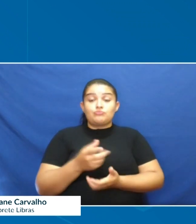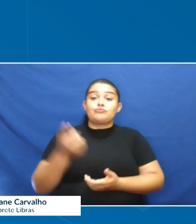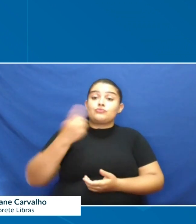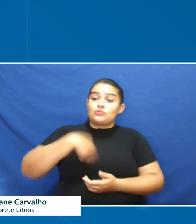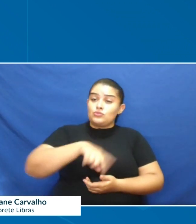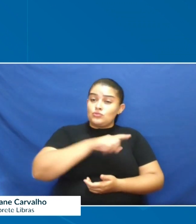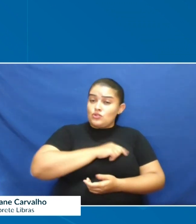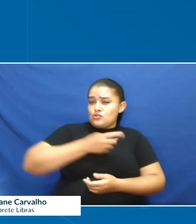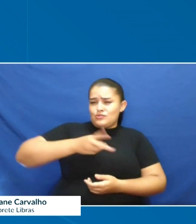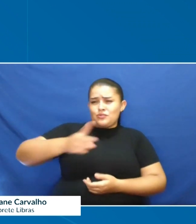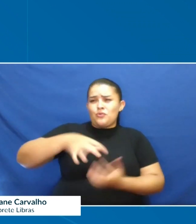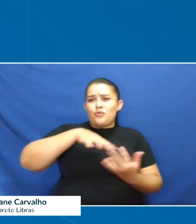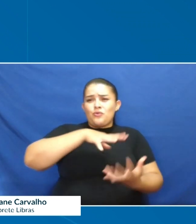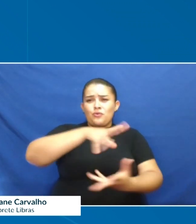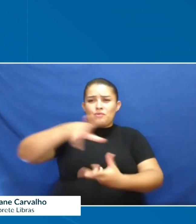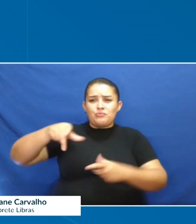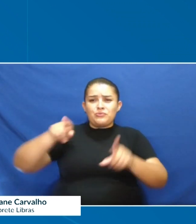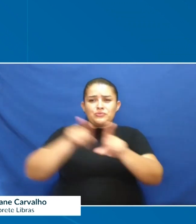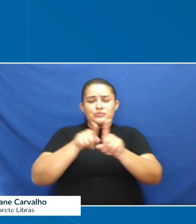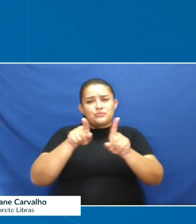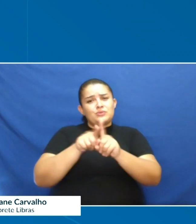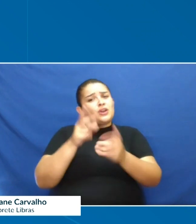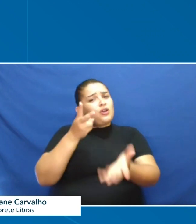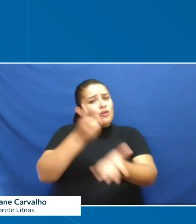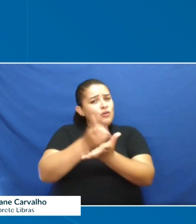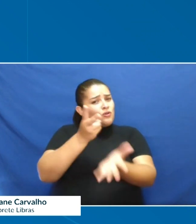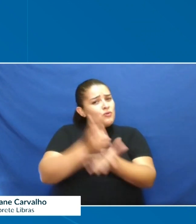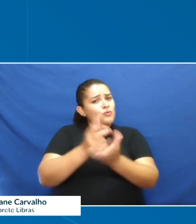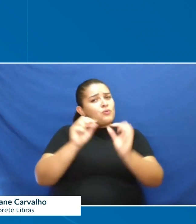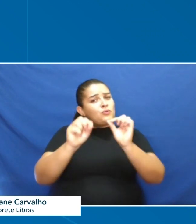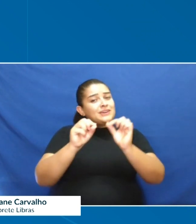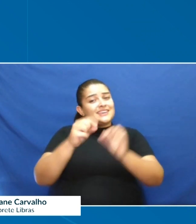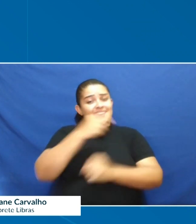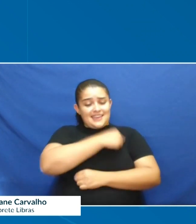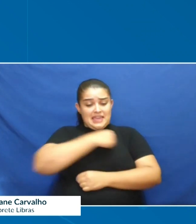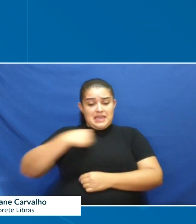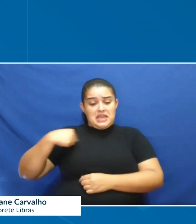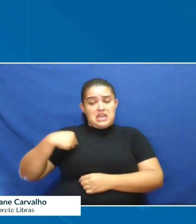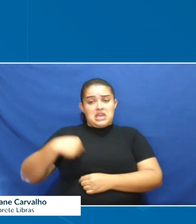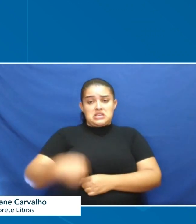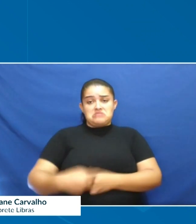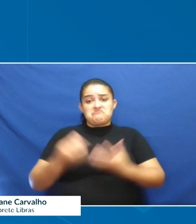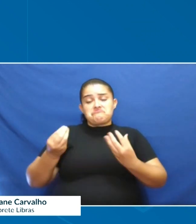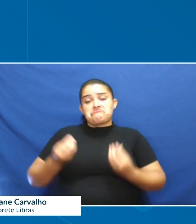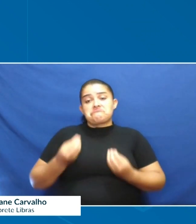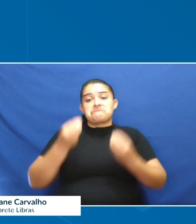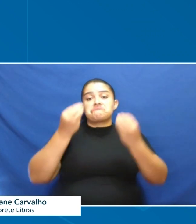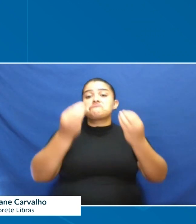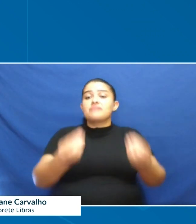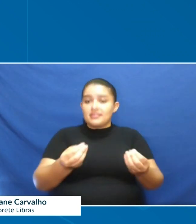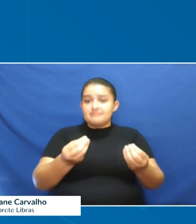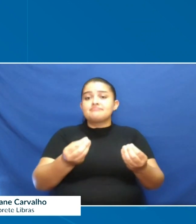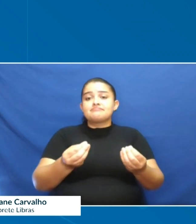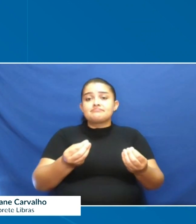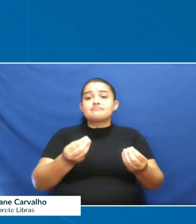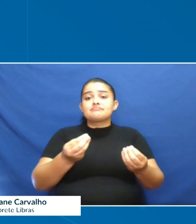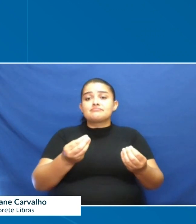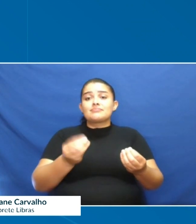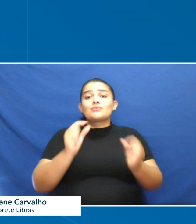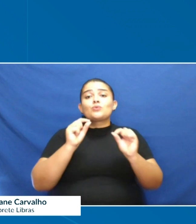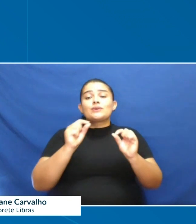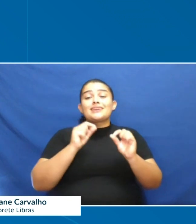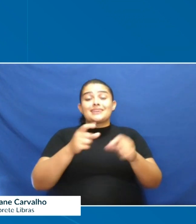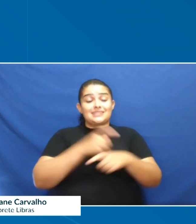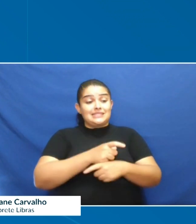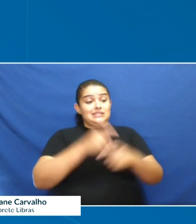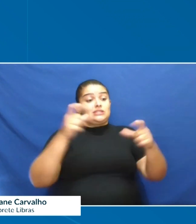aliás, o mundo inteiro ficou muito refém do que a China pode entregar, né? Porque ela se tornou realmente aquele grande